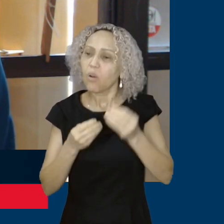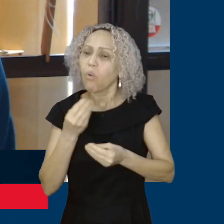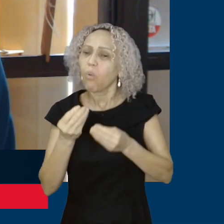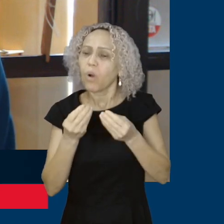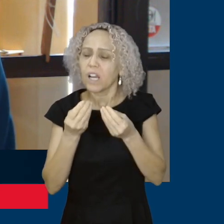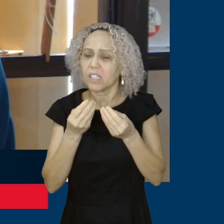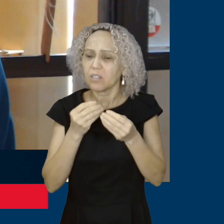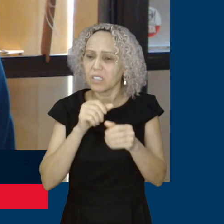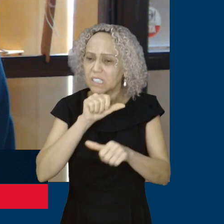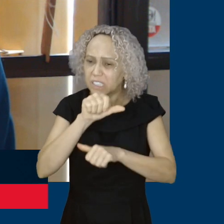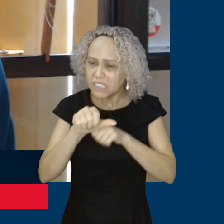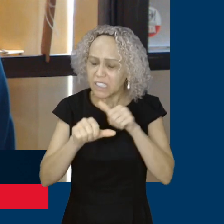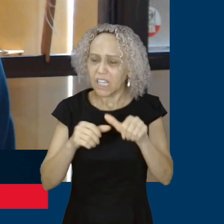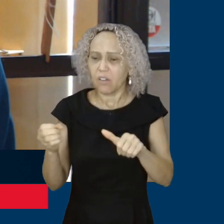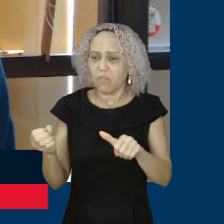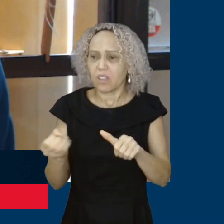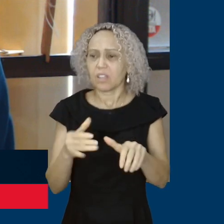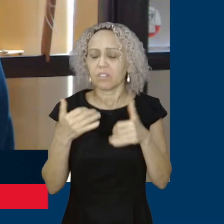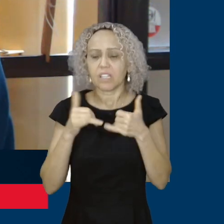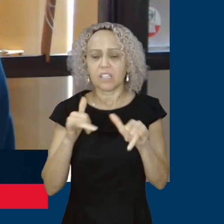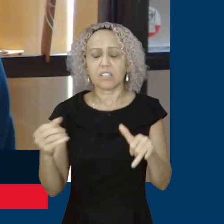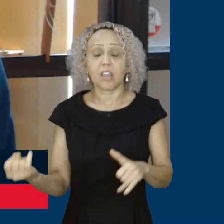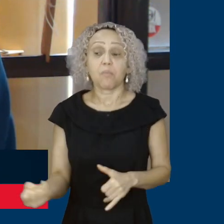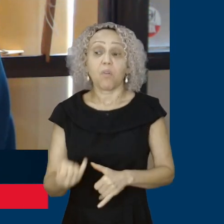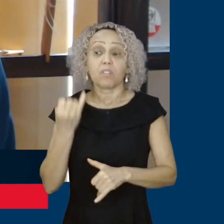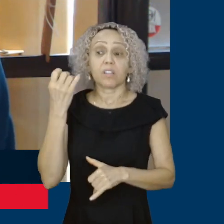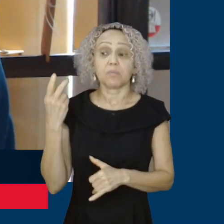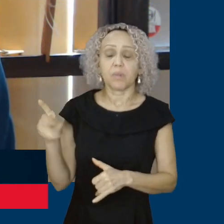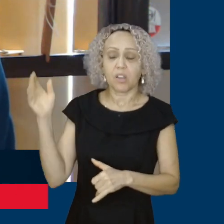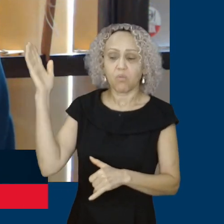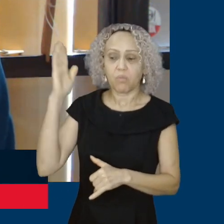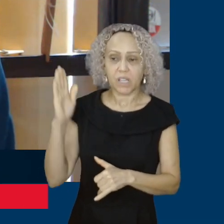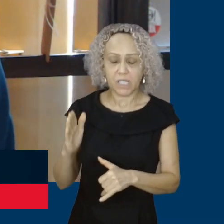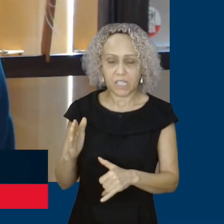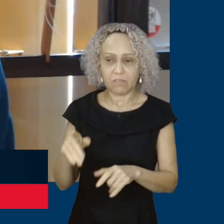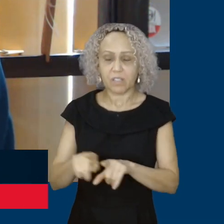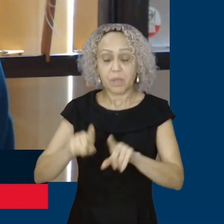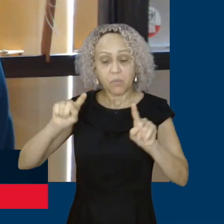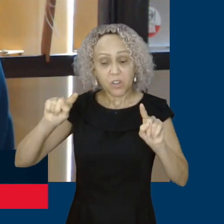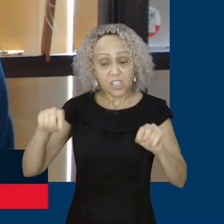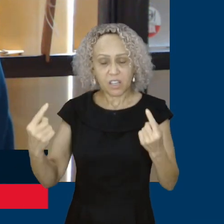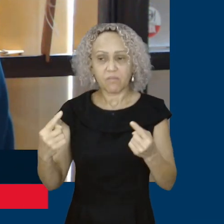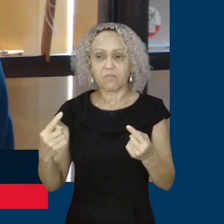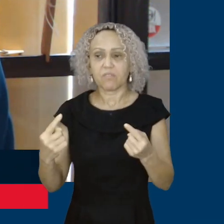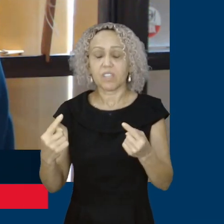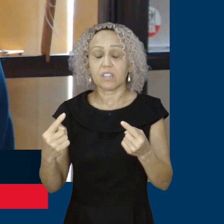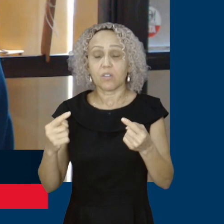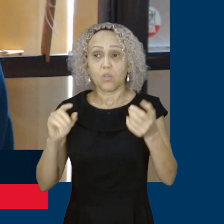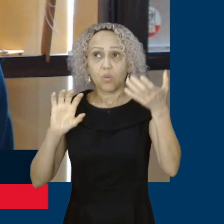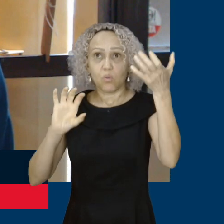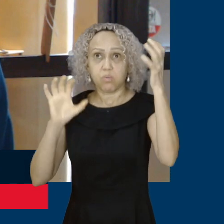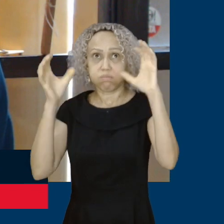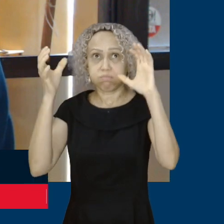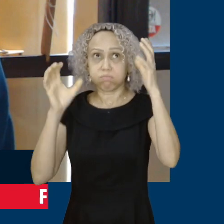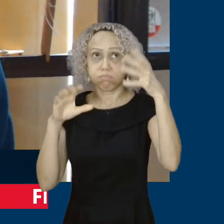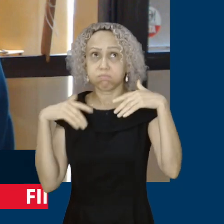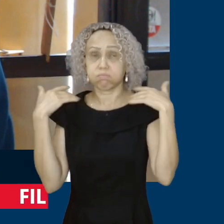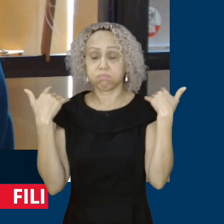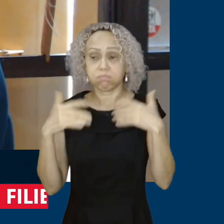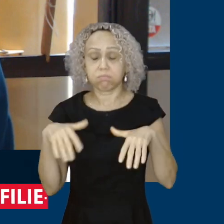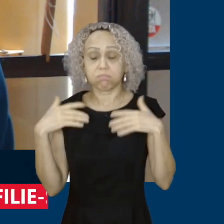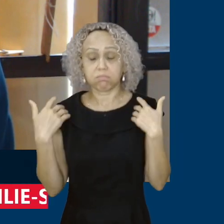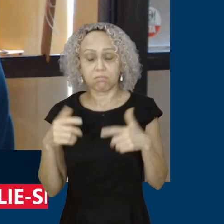de oportunidades que coloca para o Brasil no desafio do enfrentamento da crise climática. Então,